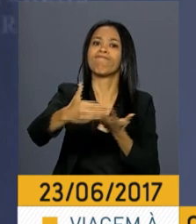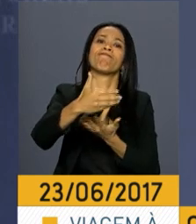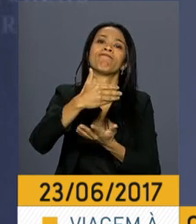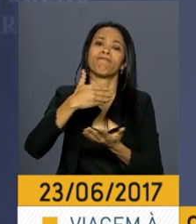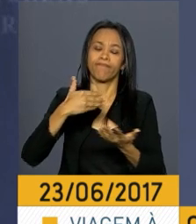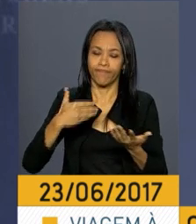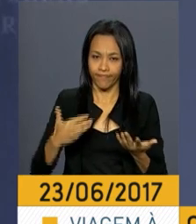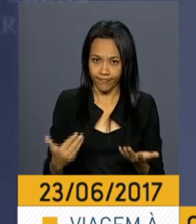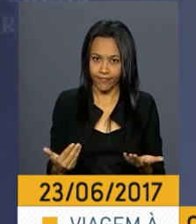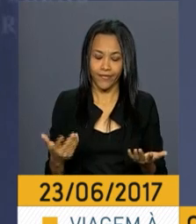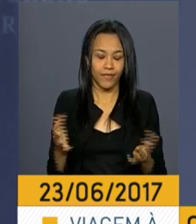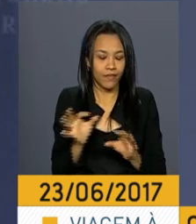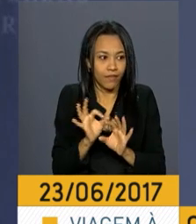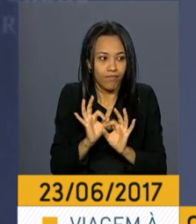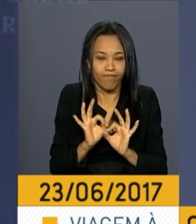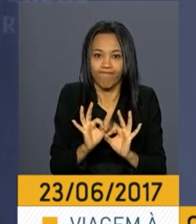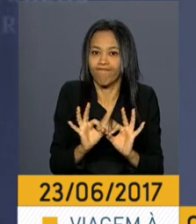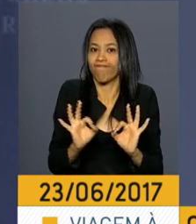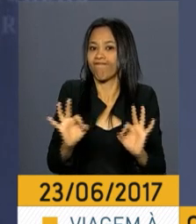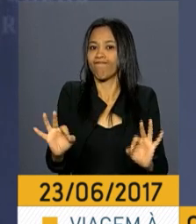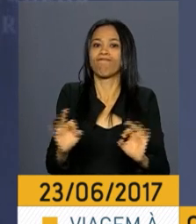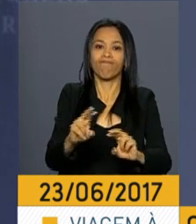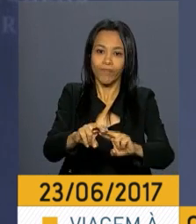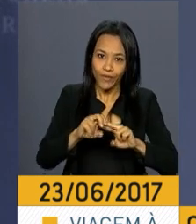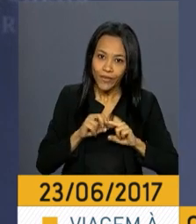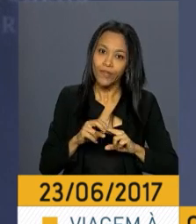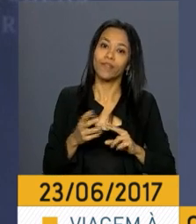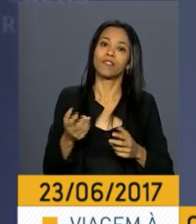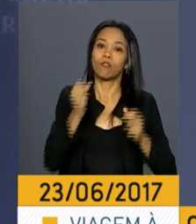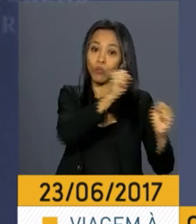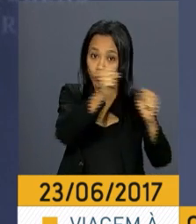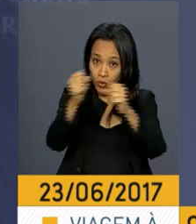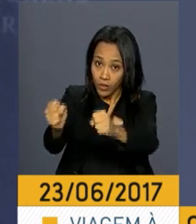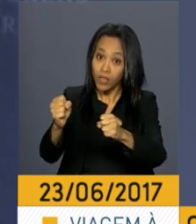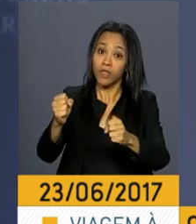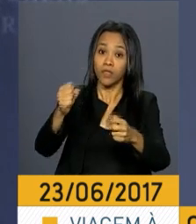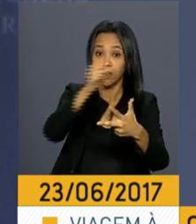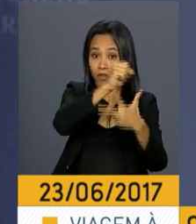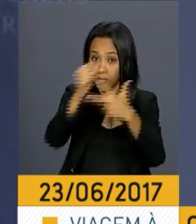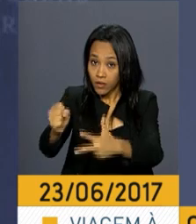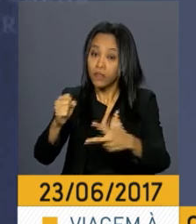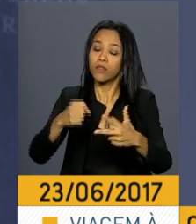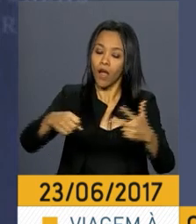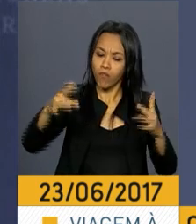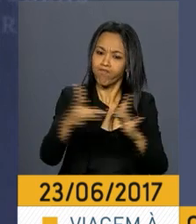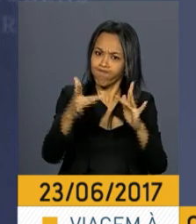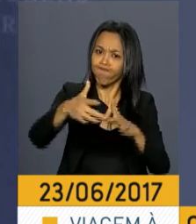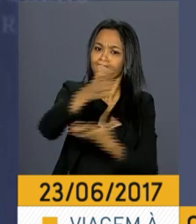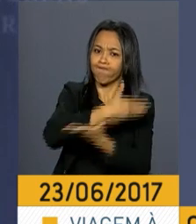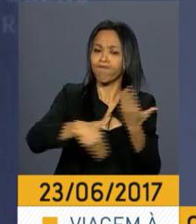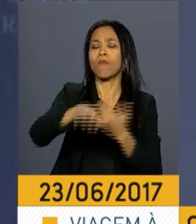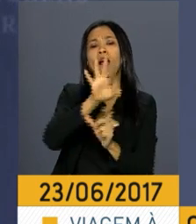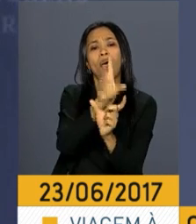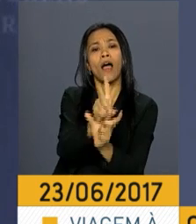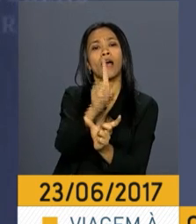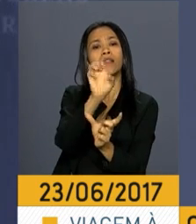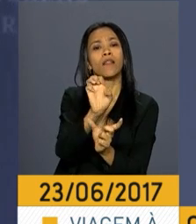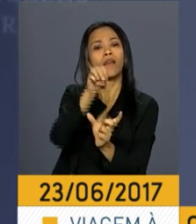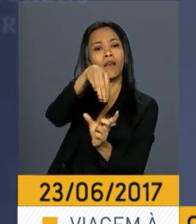dizer, extraordinária. Portanto, as instituições estão funcionando. A democracia no Brasil é algo